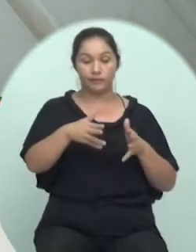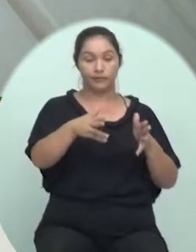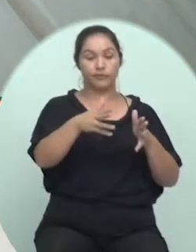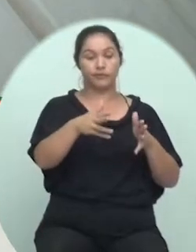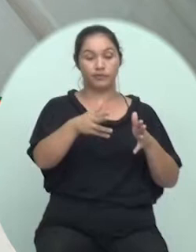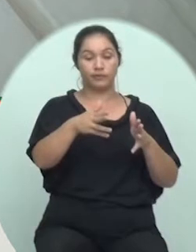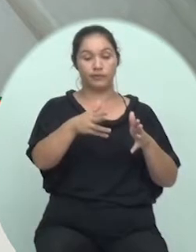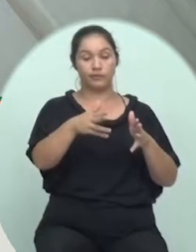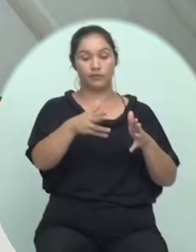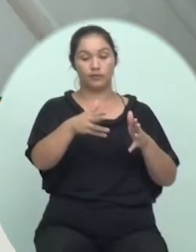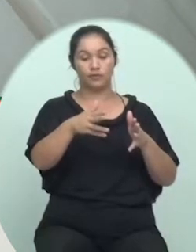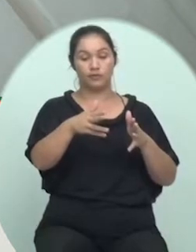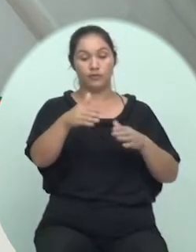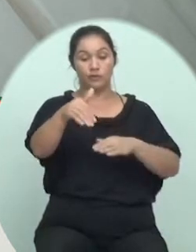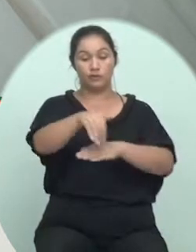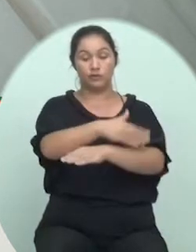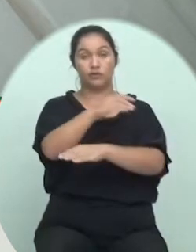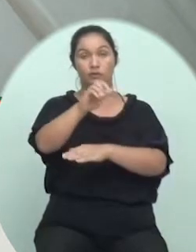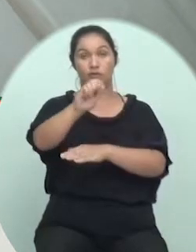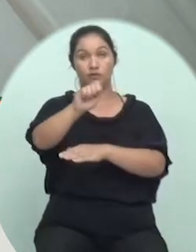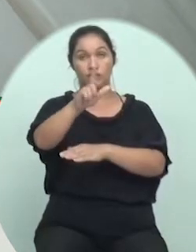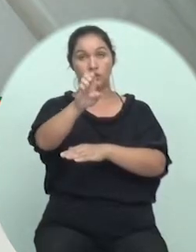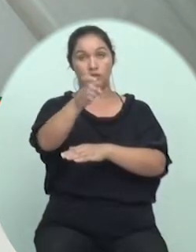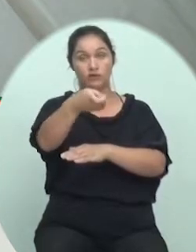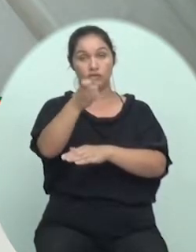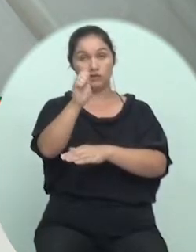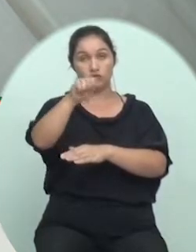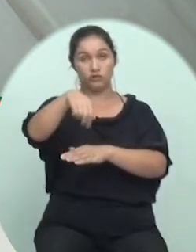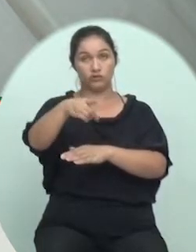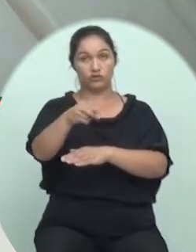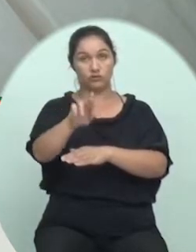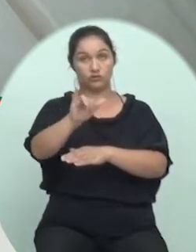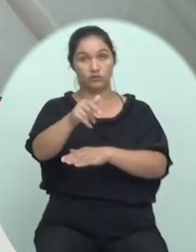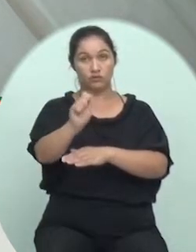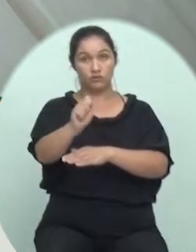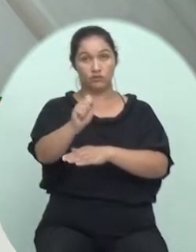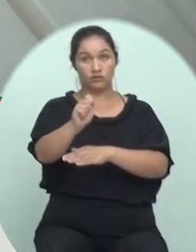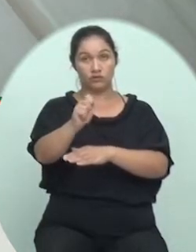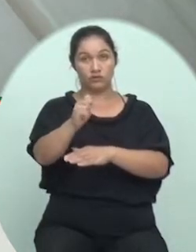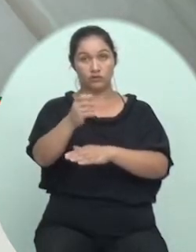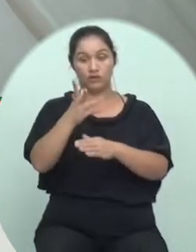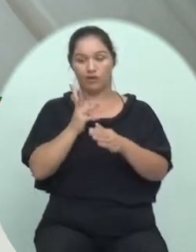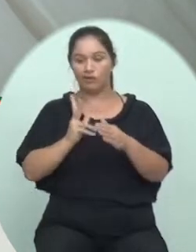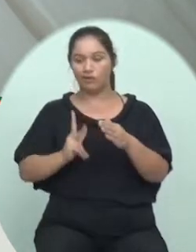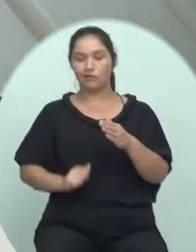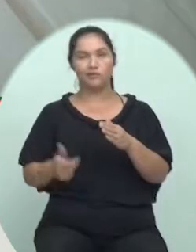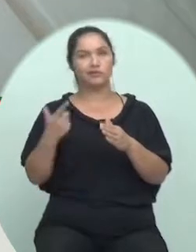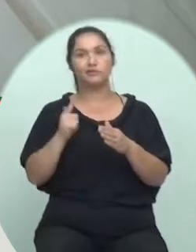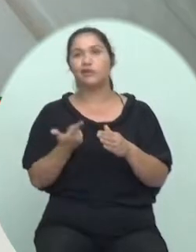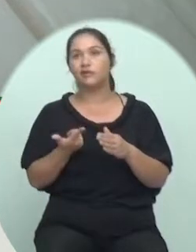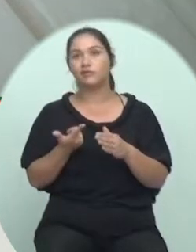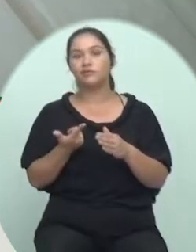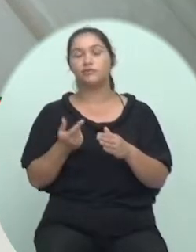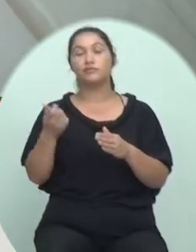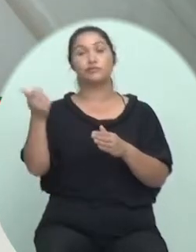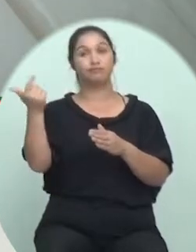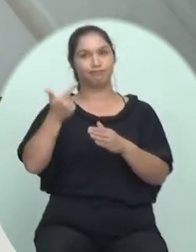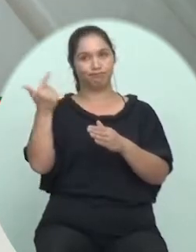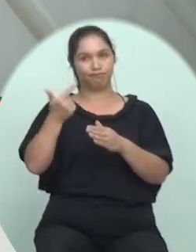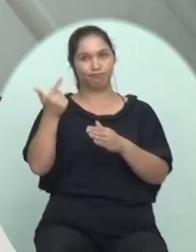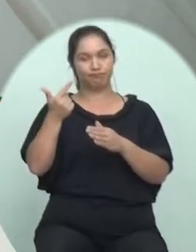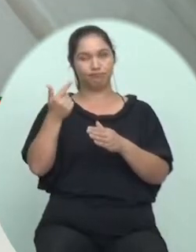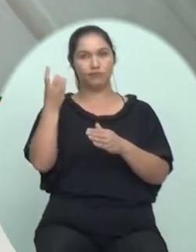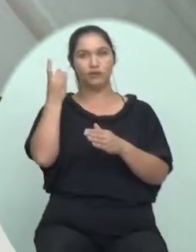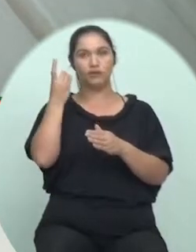final da rua Alexandrina Rodrigues Alexandre, no bairro Vila Nova Esperança, no bairro Nova Esperança? Segundo, quando